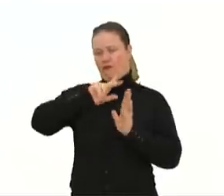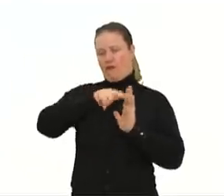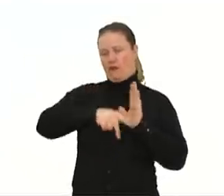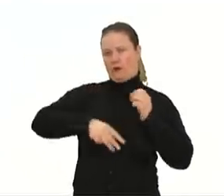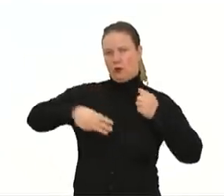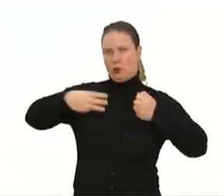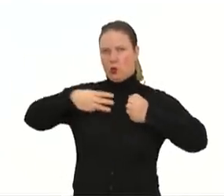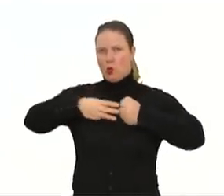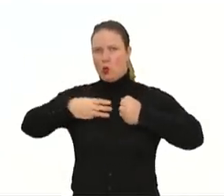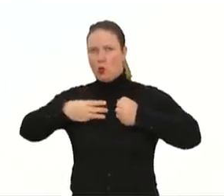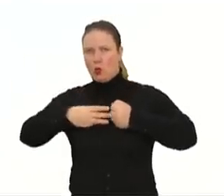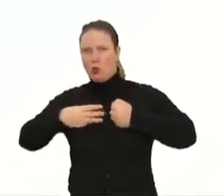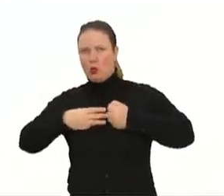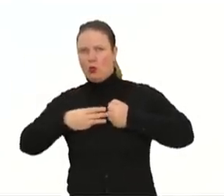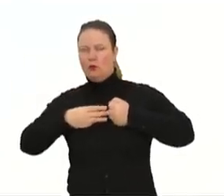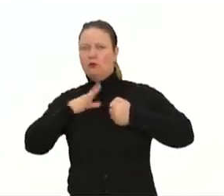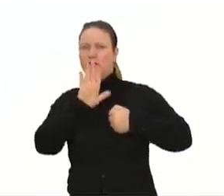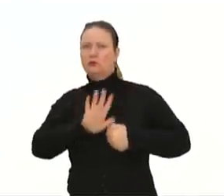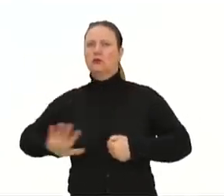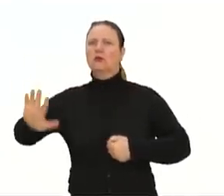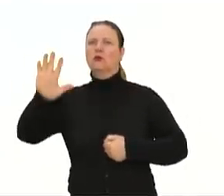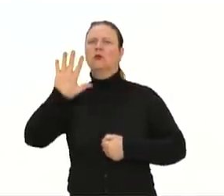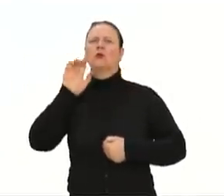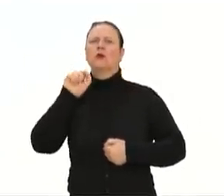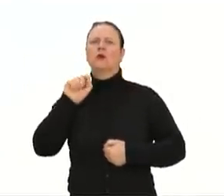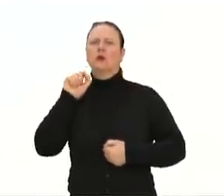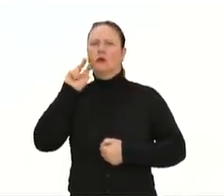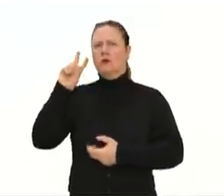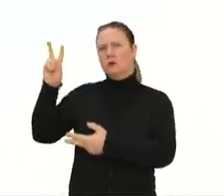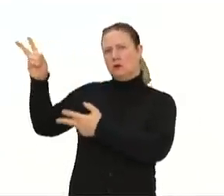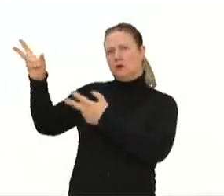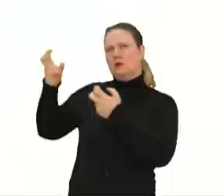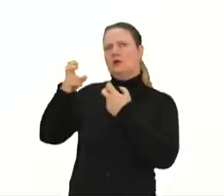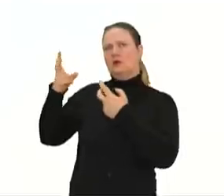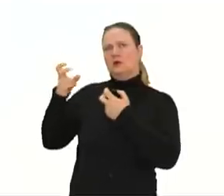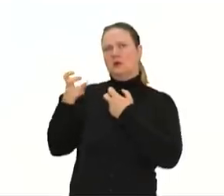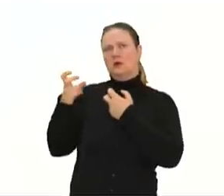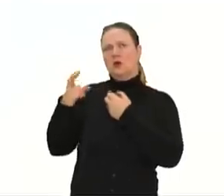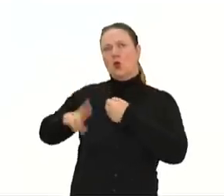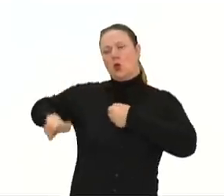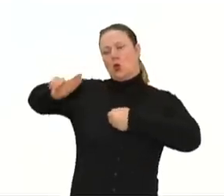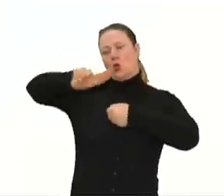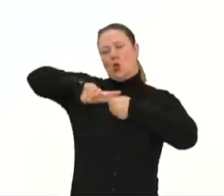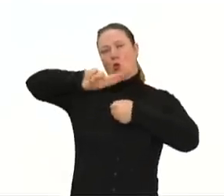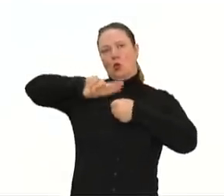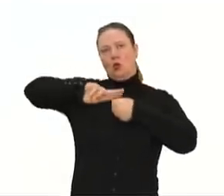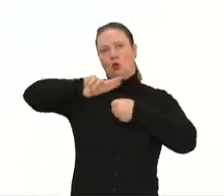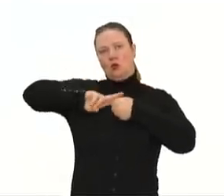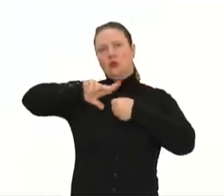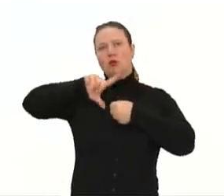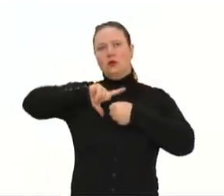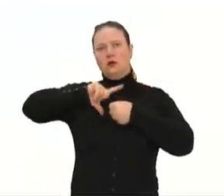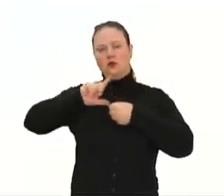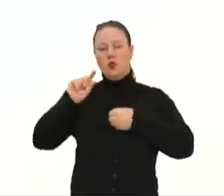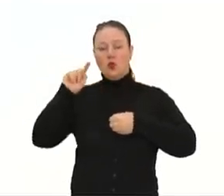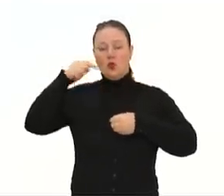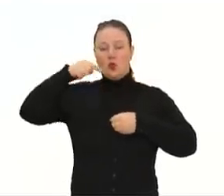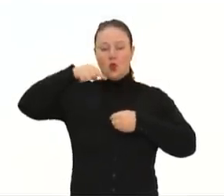células na imagem. Que células são essas? Ó, reparem que elas são nucleadas, né? Então, tá fácil de você